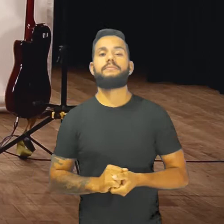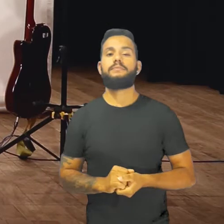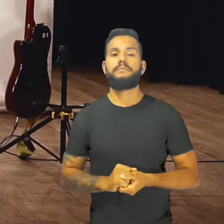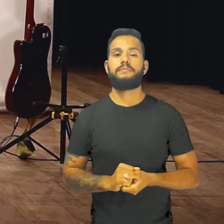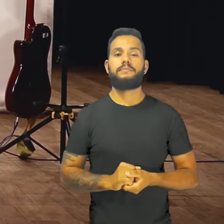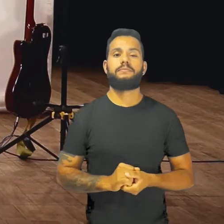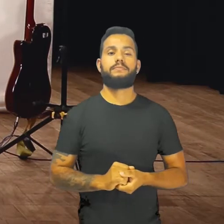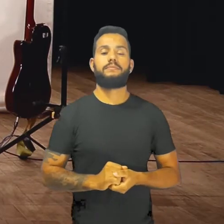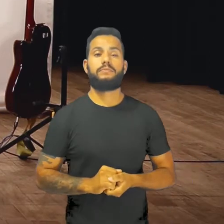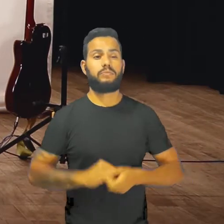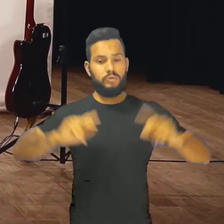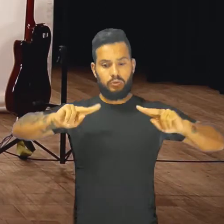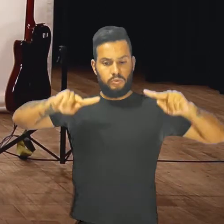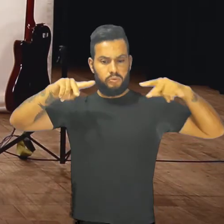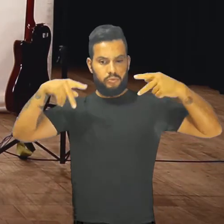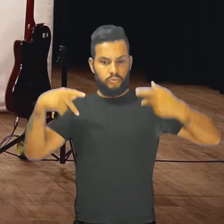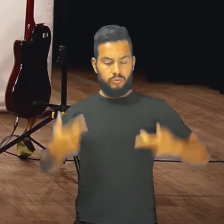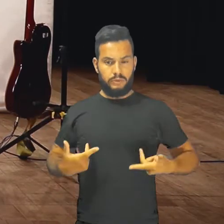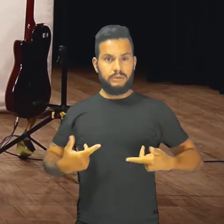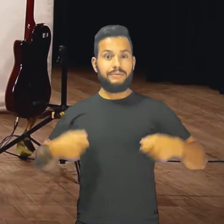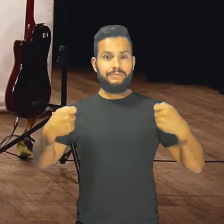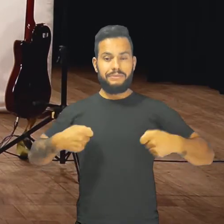Os planos humanos precisam ser